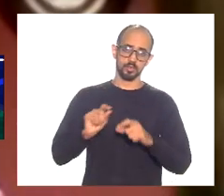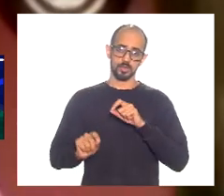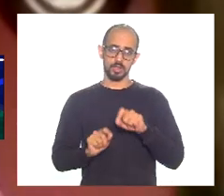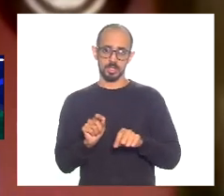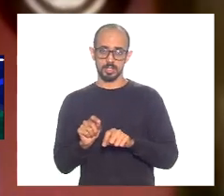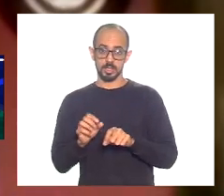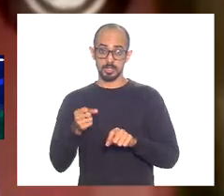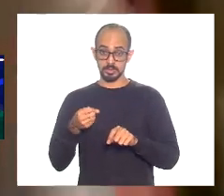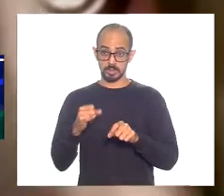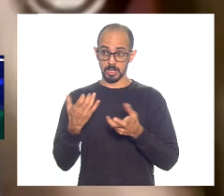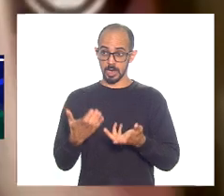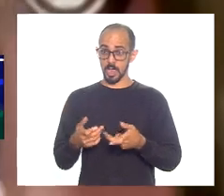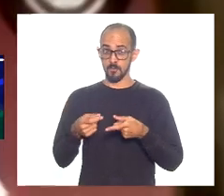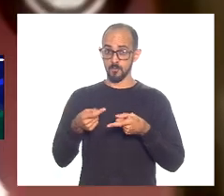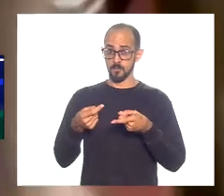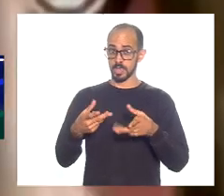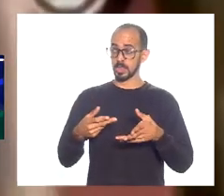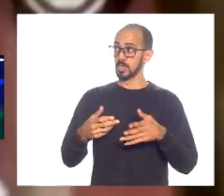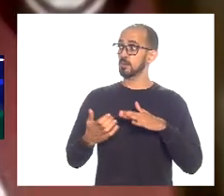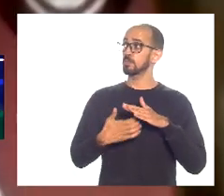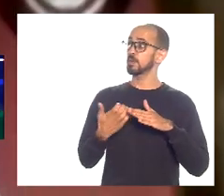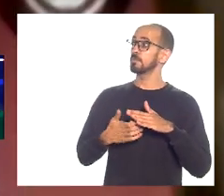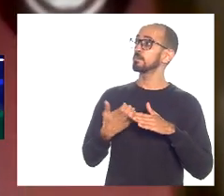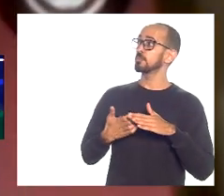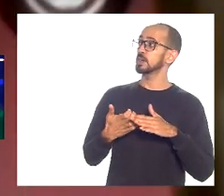se privatizar uma determinada empresa,